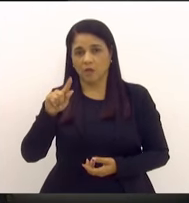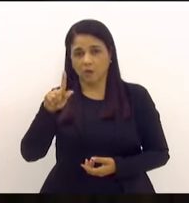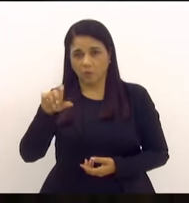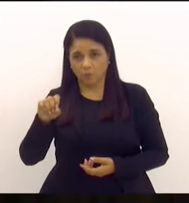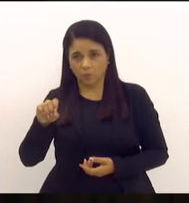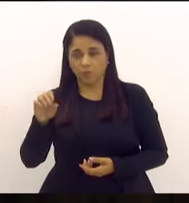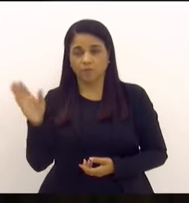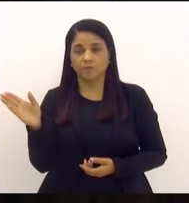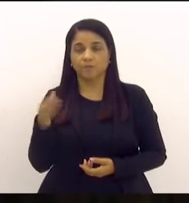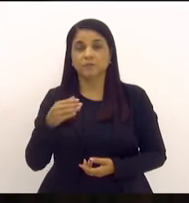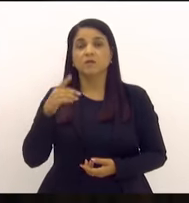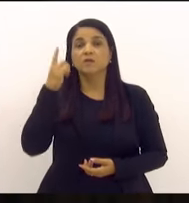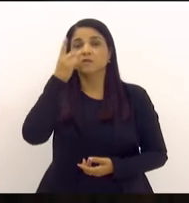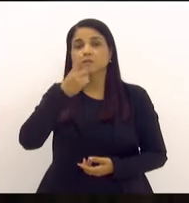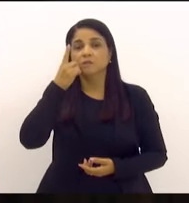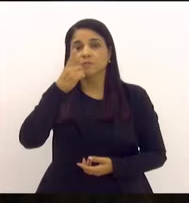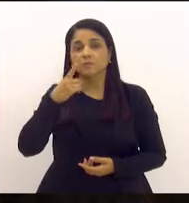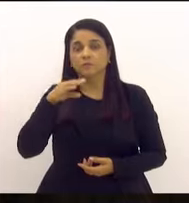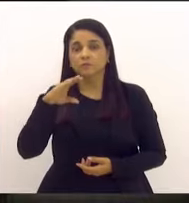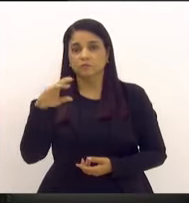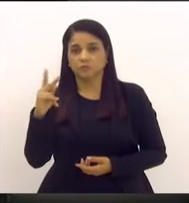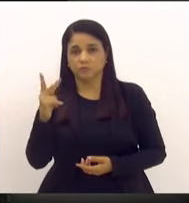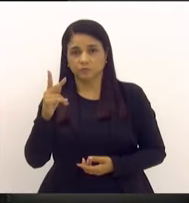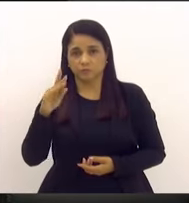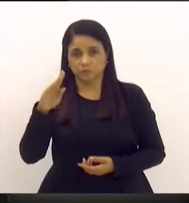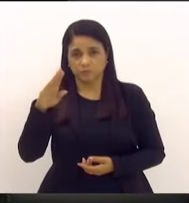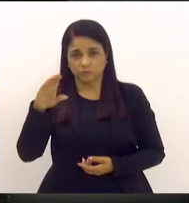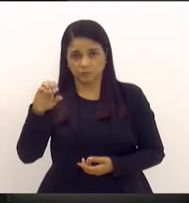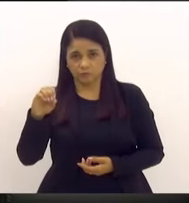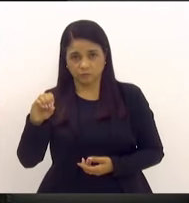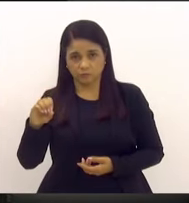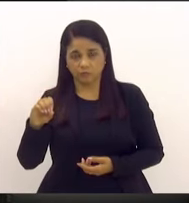Deputado Chico Machado.